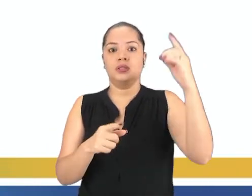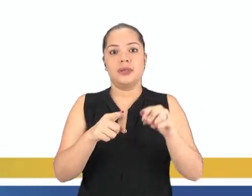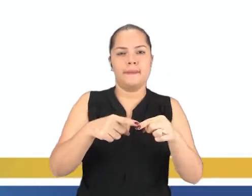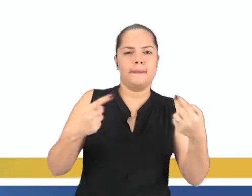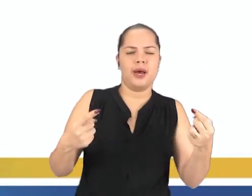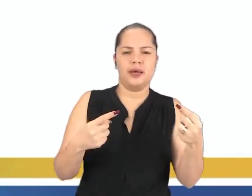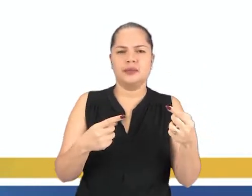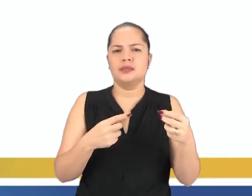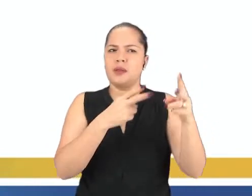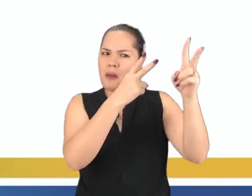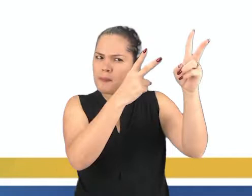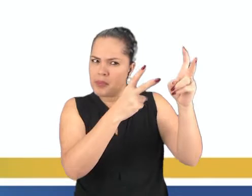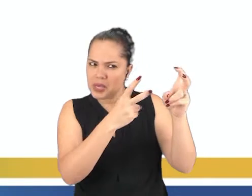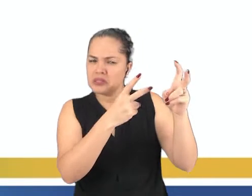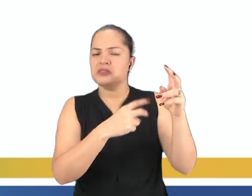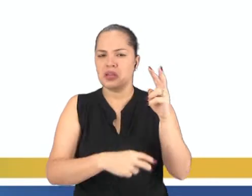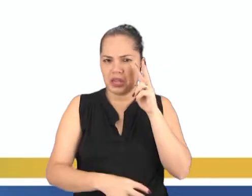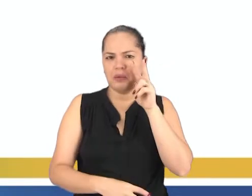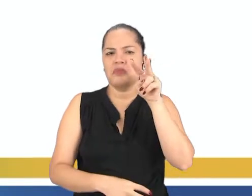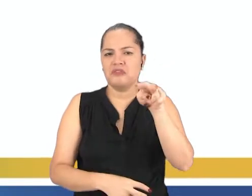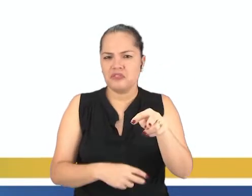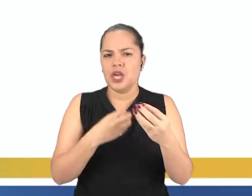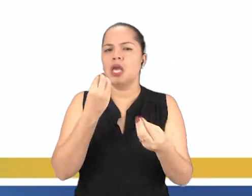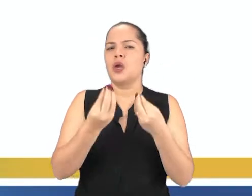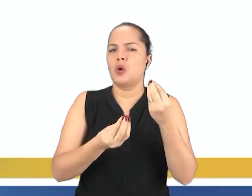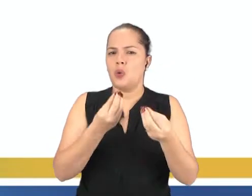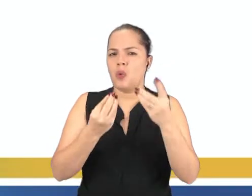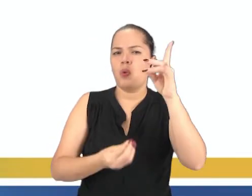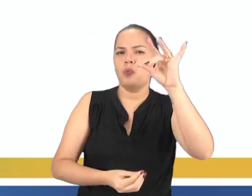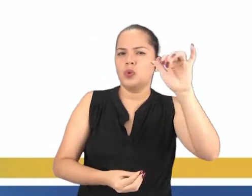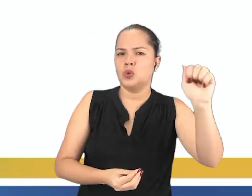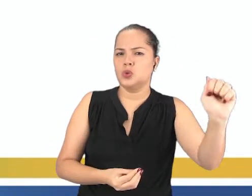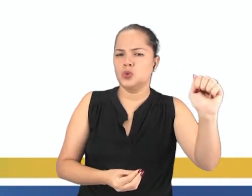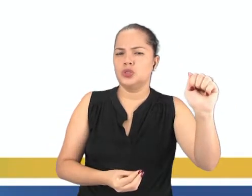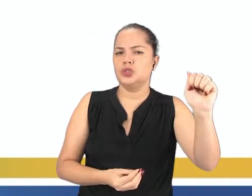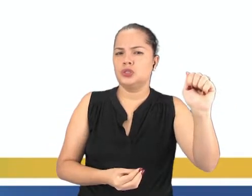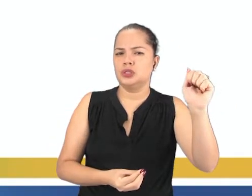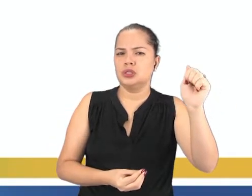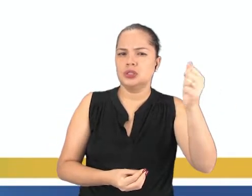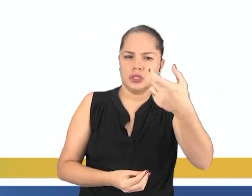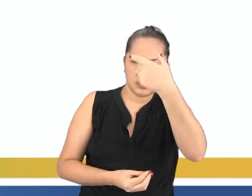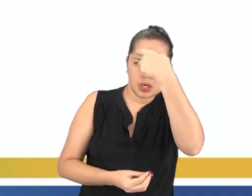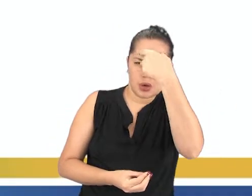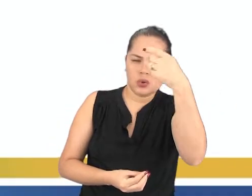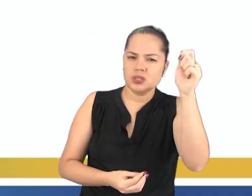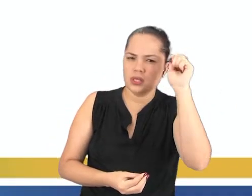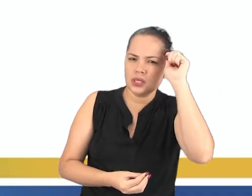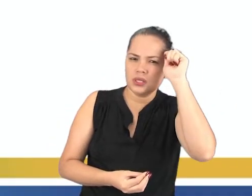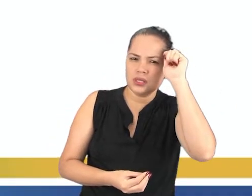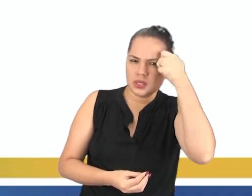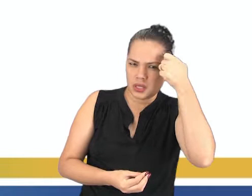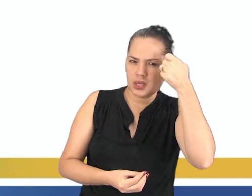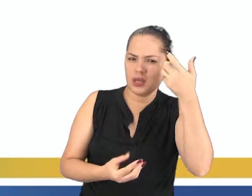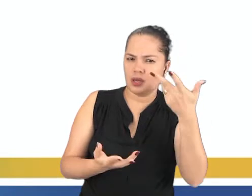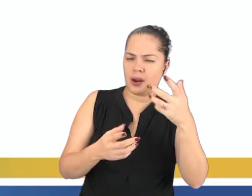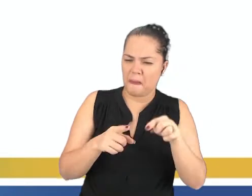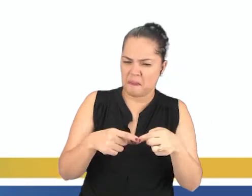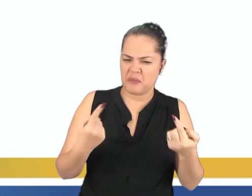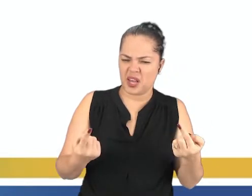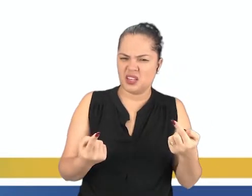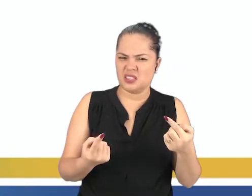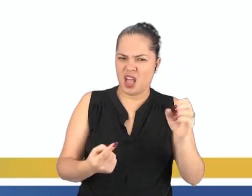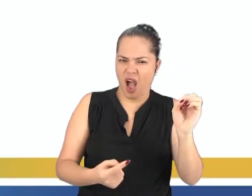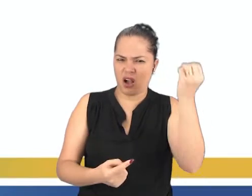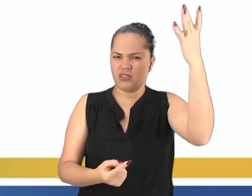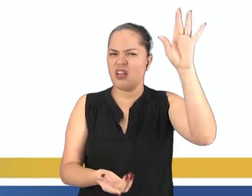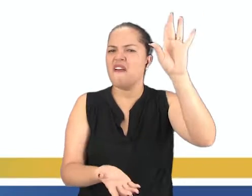uma programação especial a respeito do Dia da Consciência Negra. Mas será que essas atividades estão sendo consumidas de